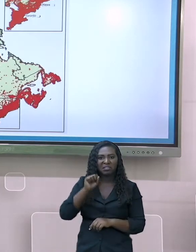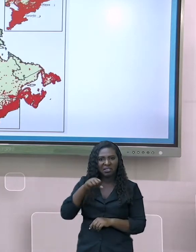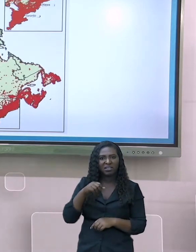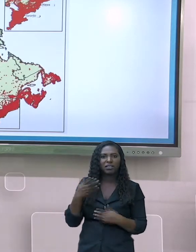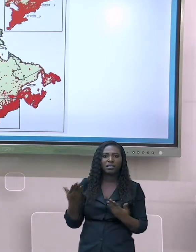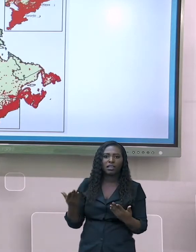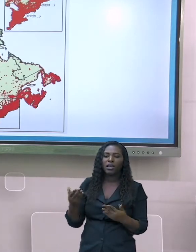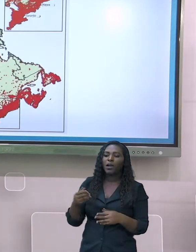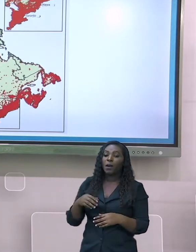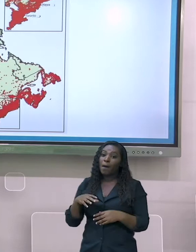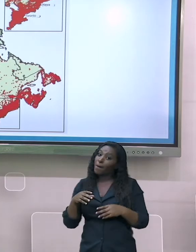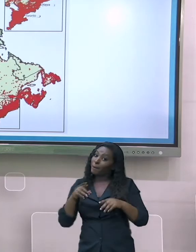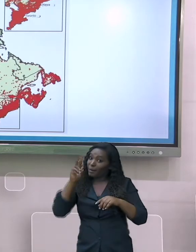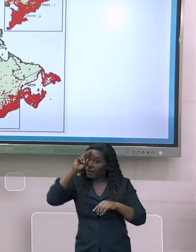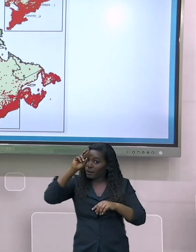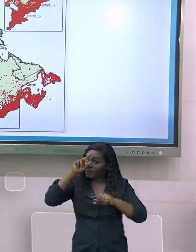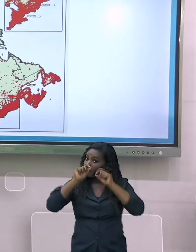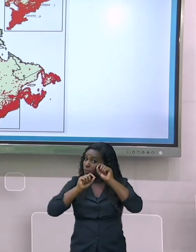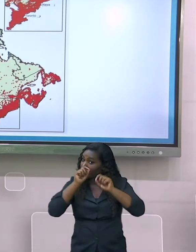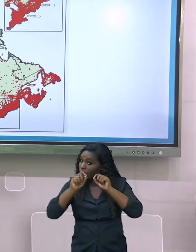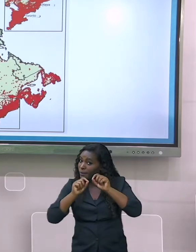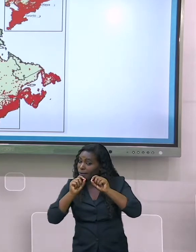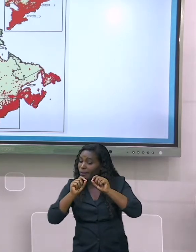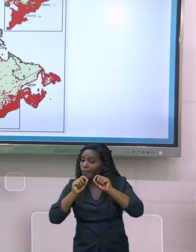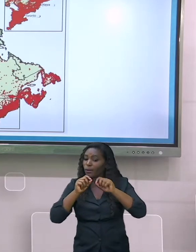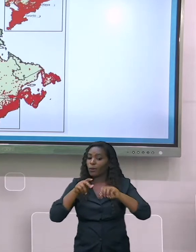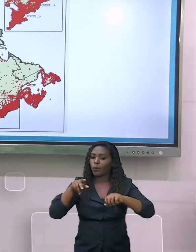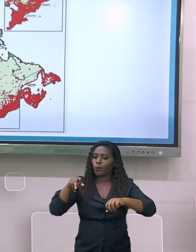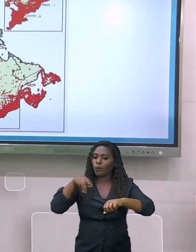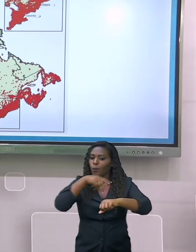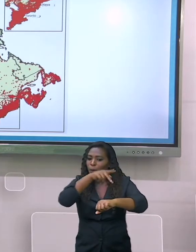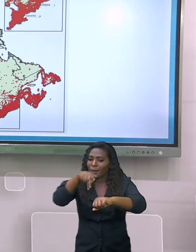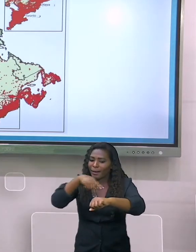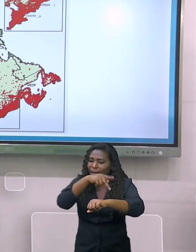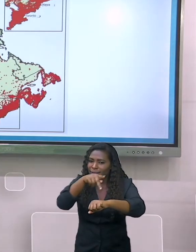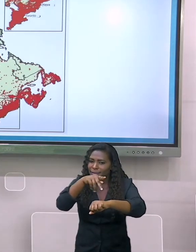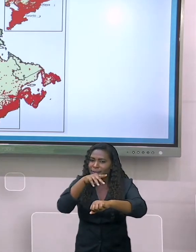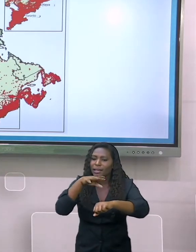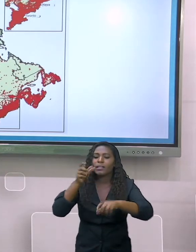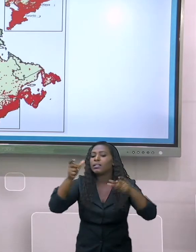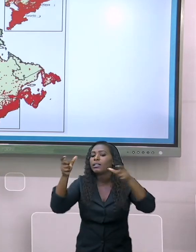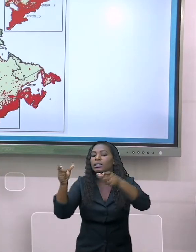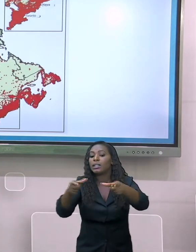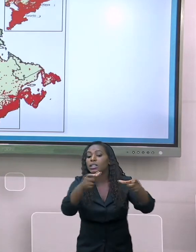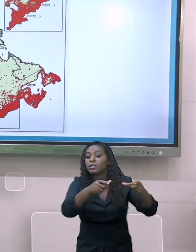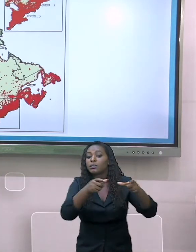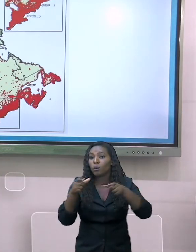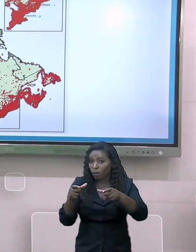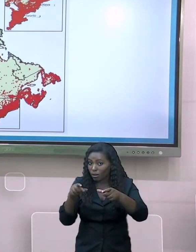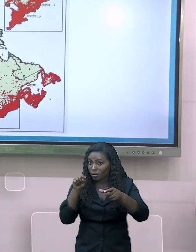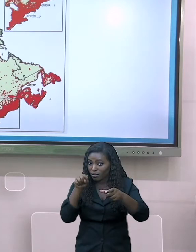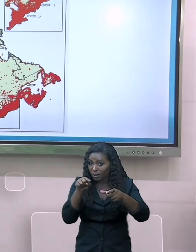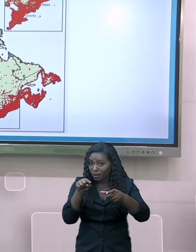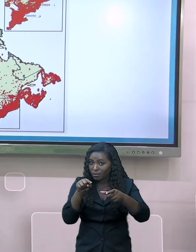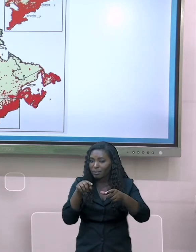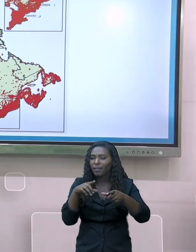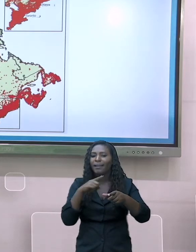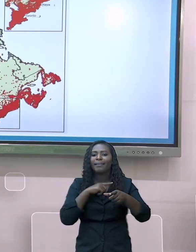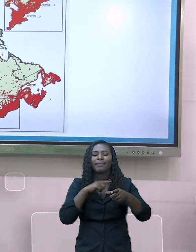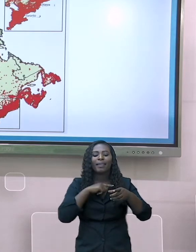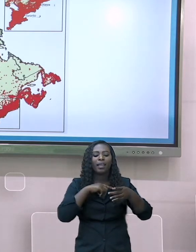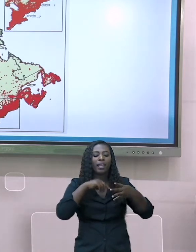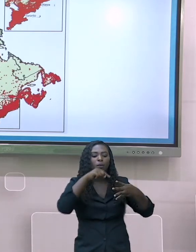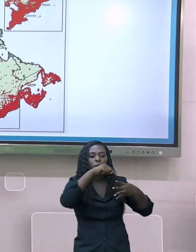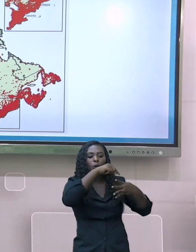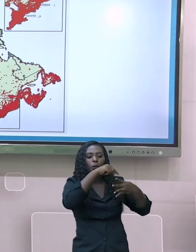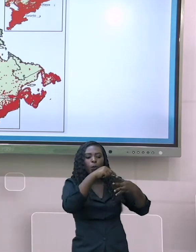um país que está na zona temperada são as 4 estações